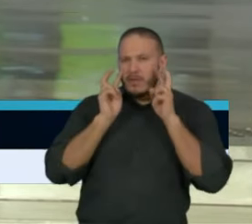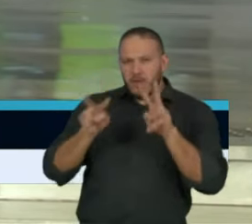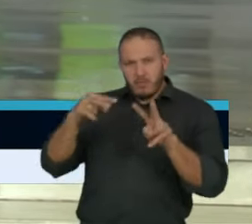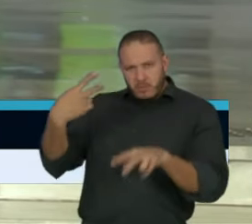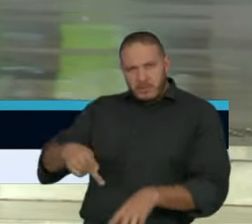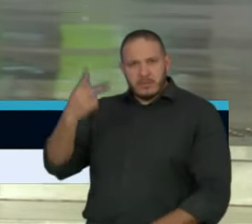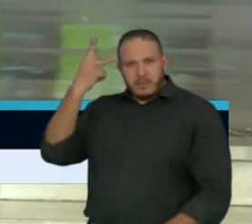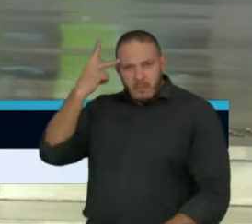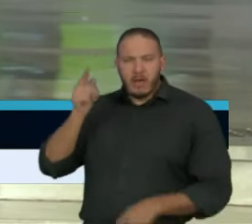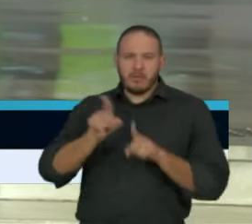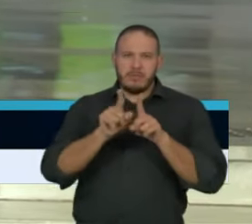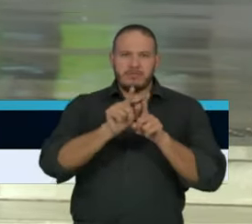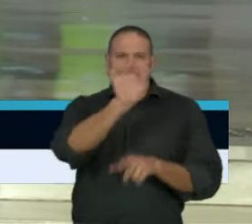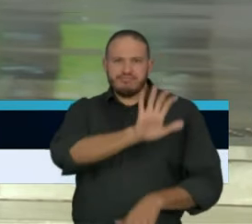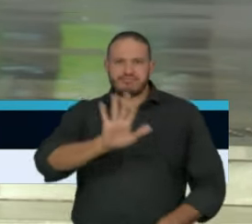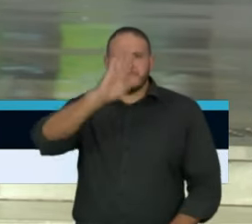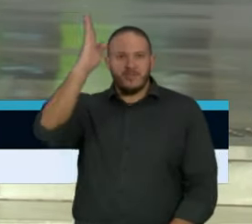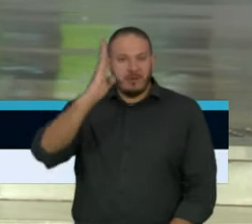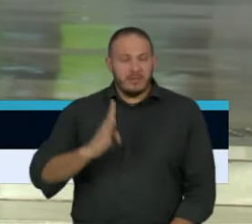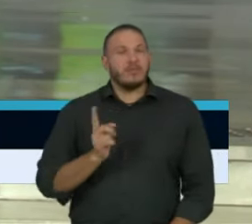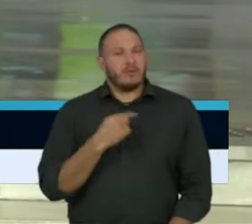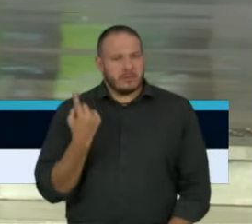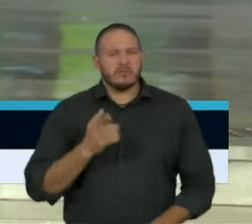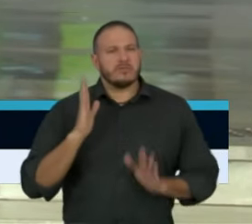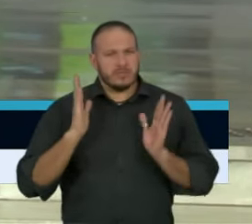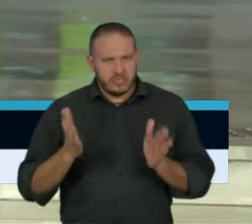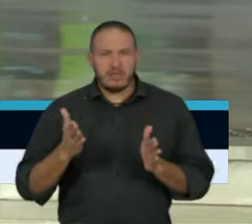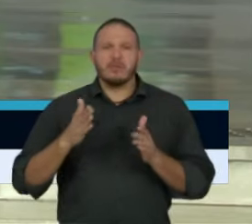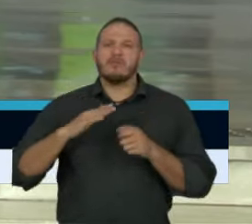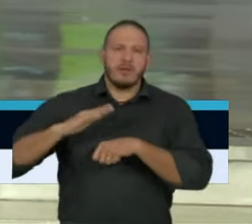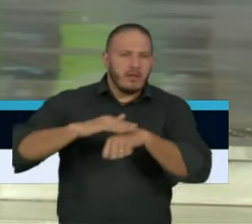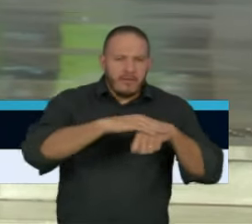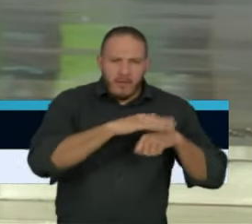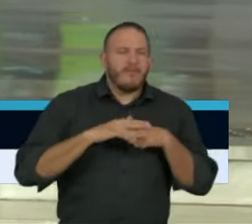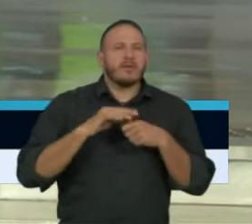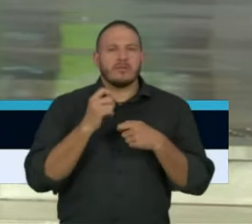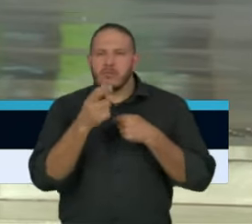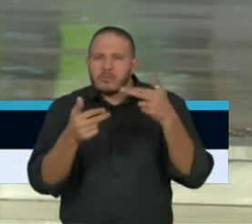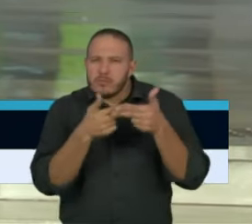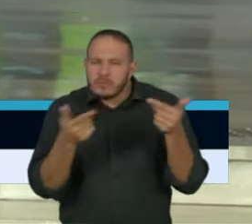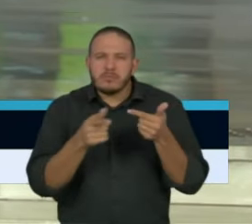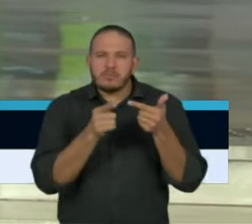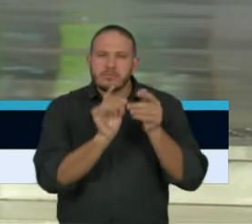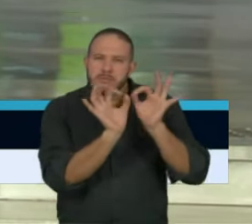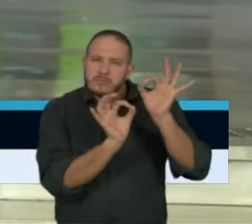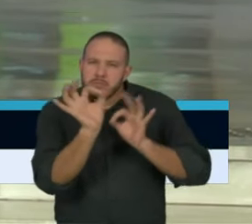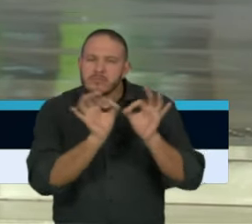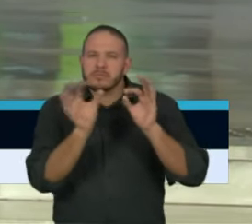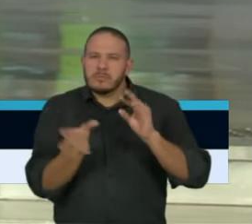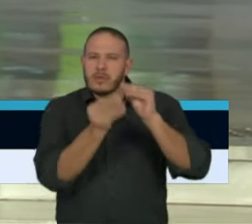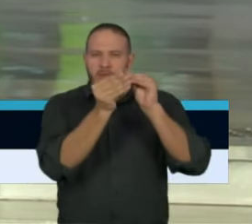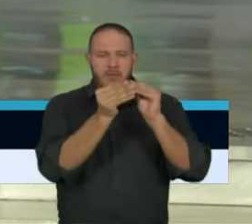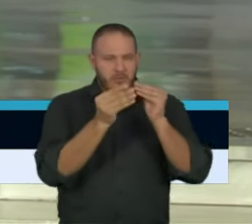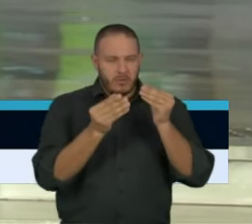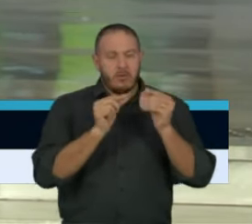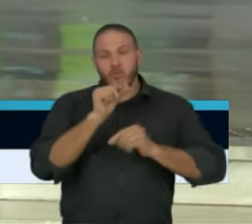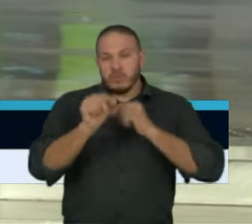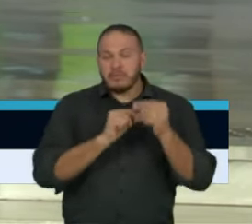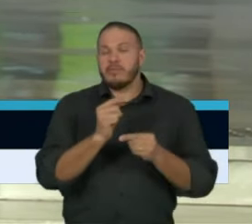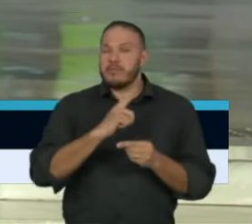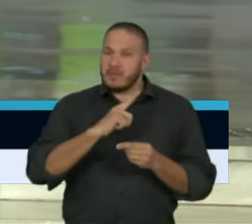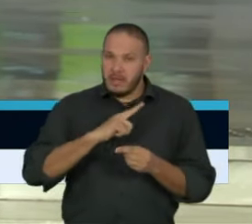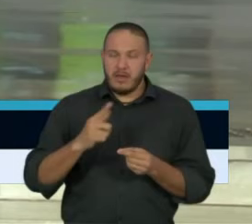quanto do Brasil, a gente fez alguns acréscimos, né? E são justamente aqueles que estavam